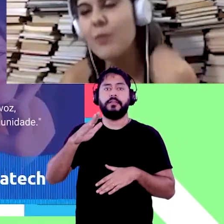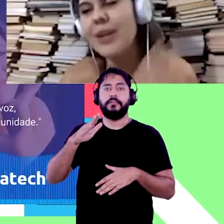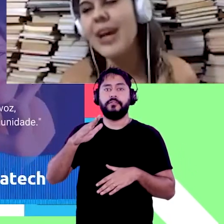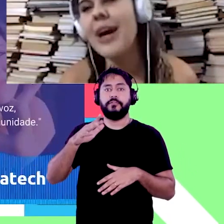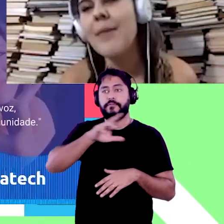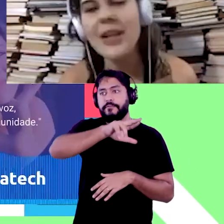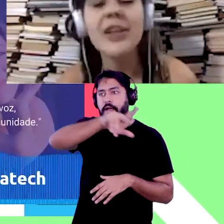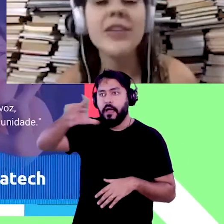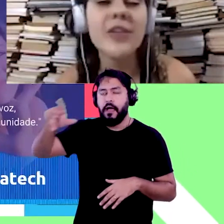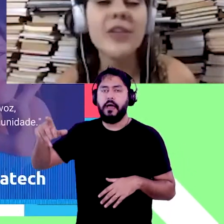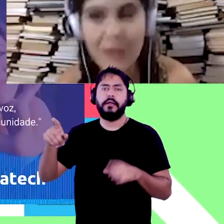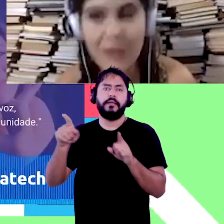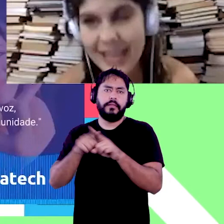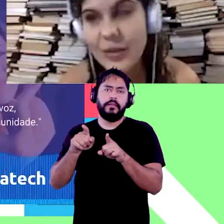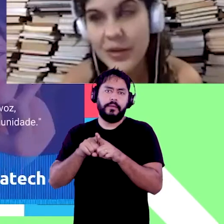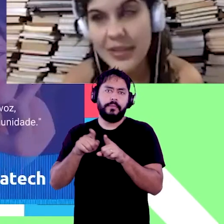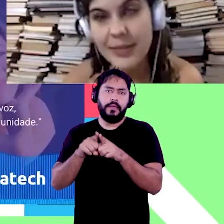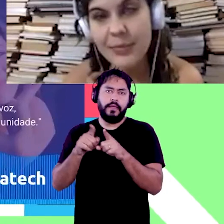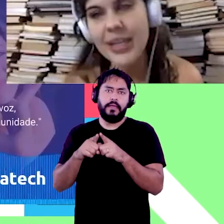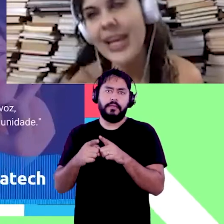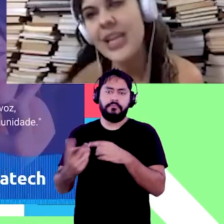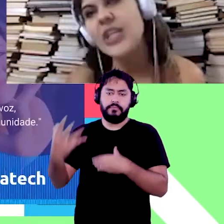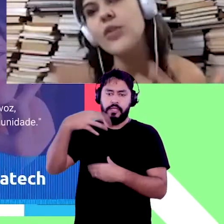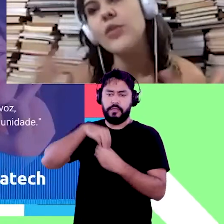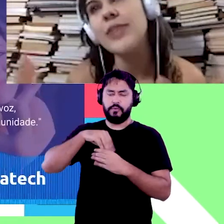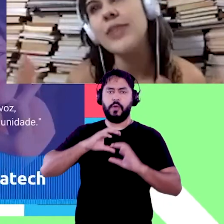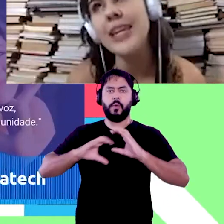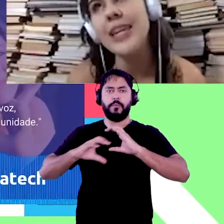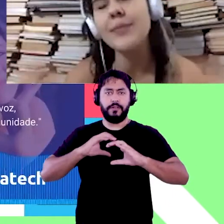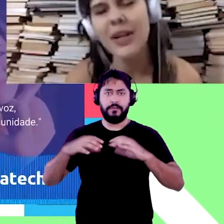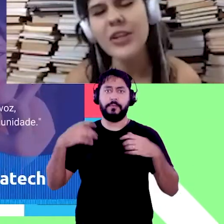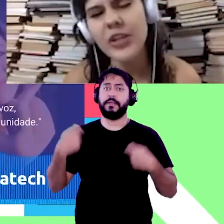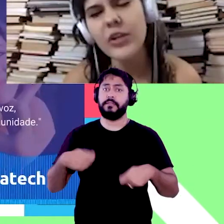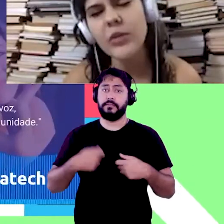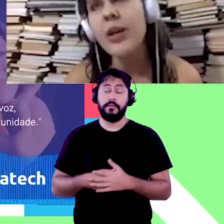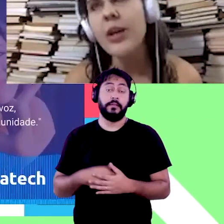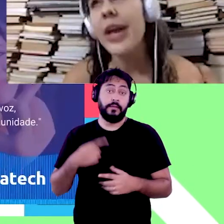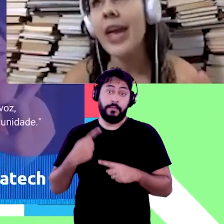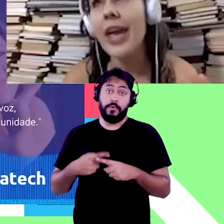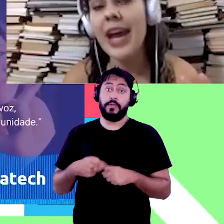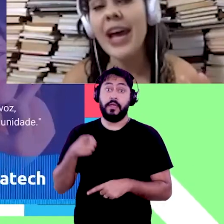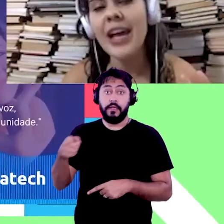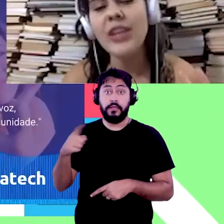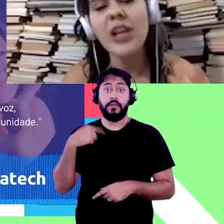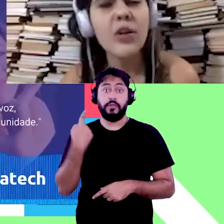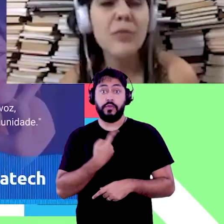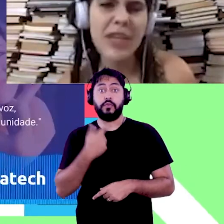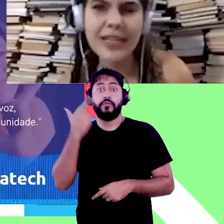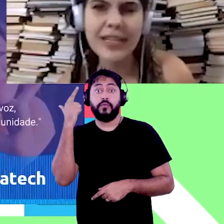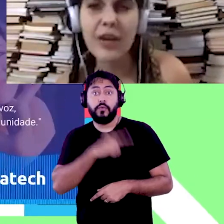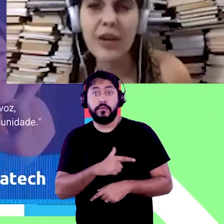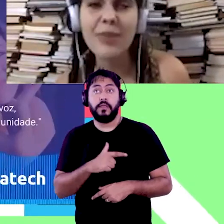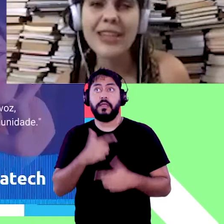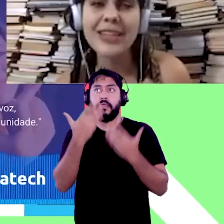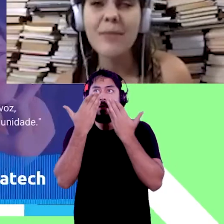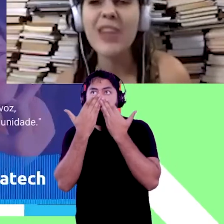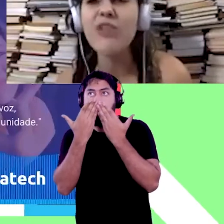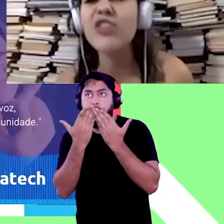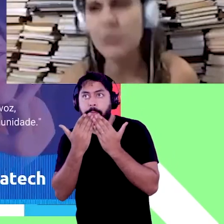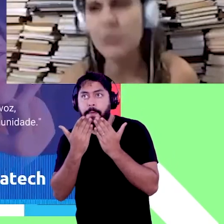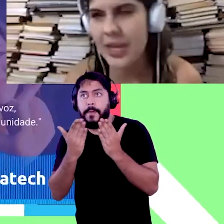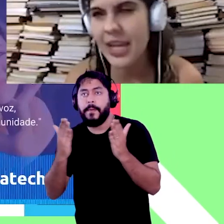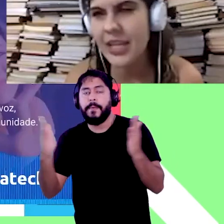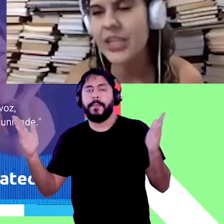signo para as nossas comunicações, porque aí a gente consegue ir expandindo a nossa comunicação para ser